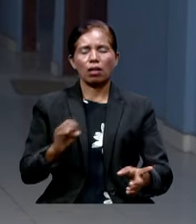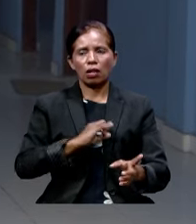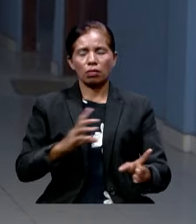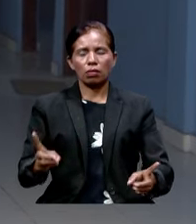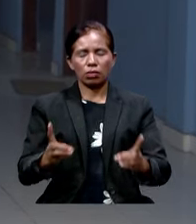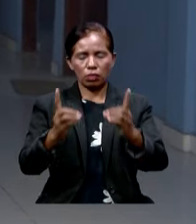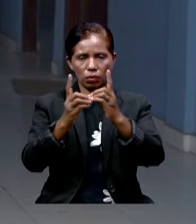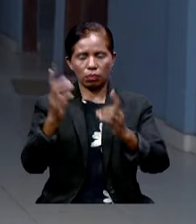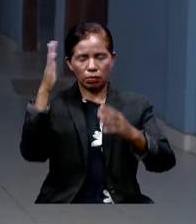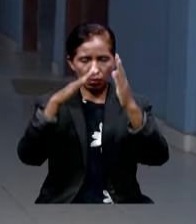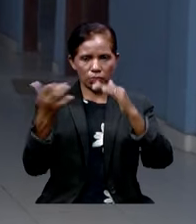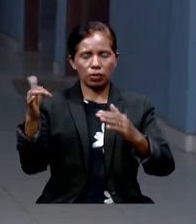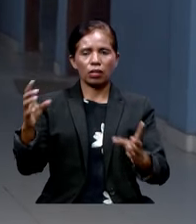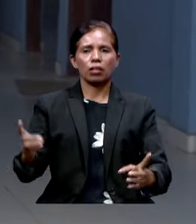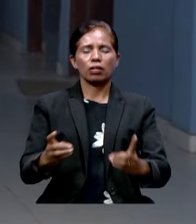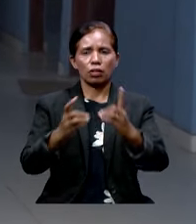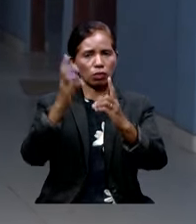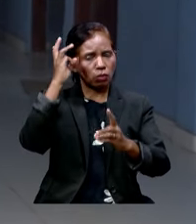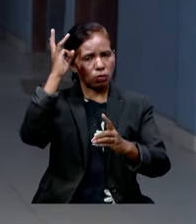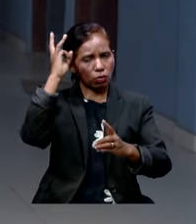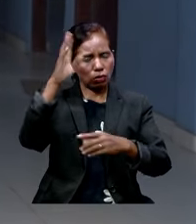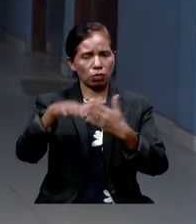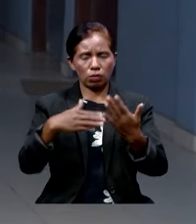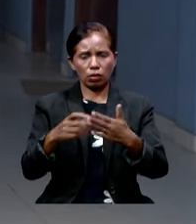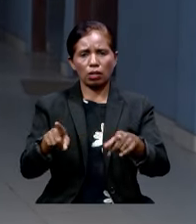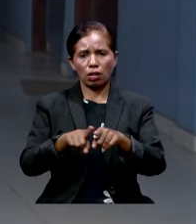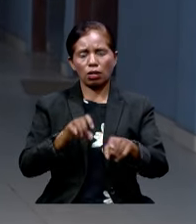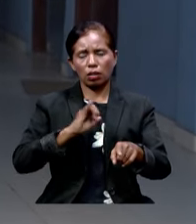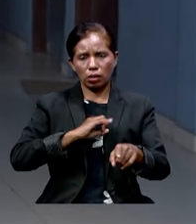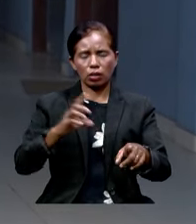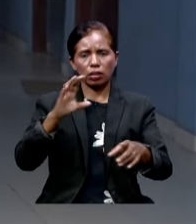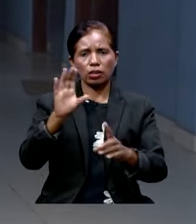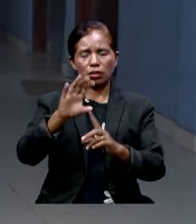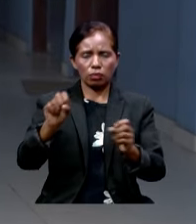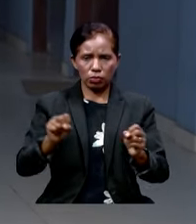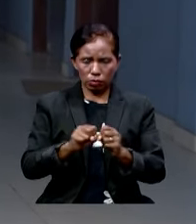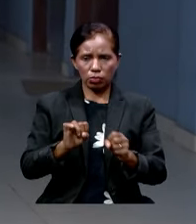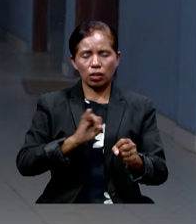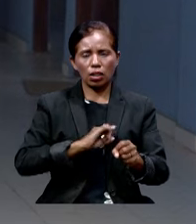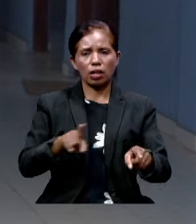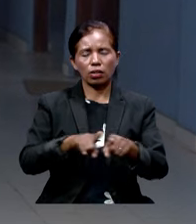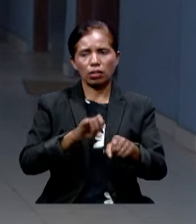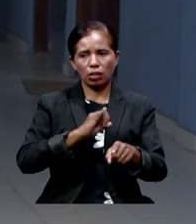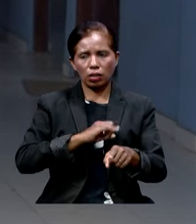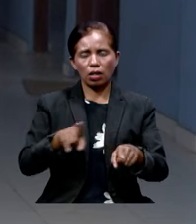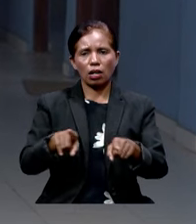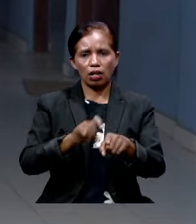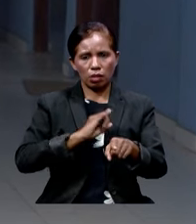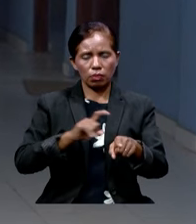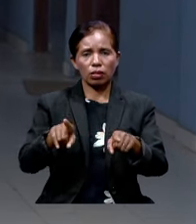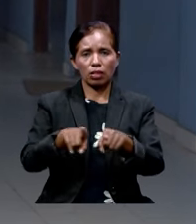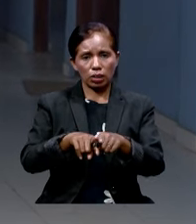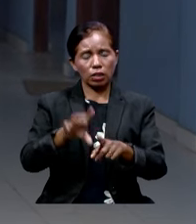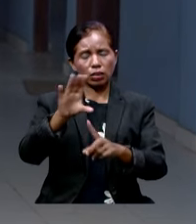ne ve maka sira suru. I pruku pasau no tut bahau nura se suku mos hawa nesa sira mos pruku pasau nesa no hau. Mai bahau mos nura se suku paru isa governo